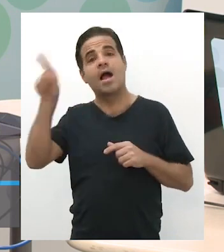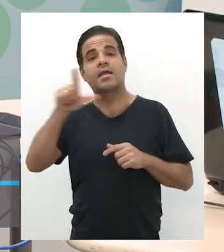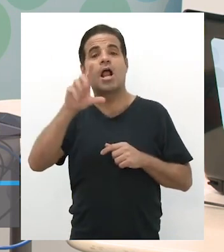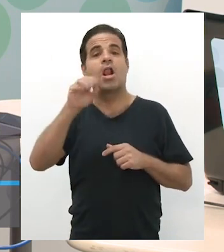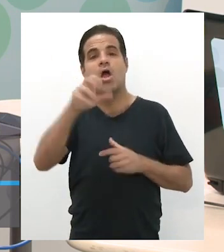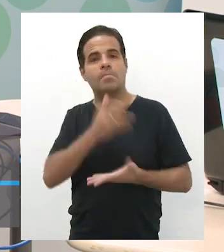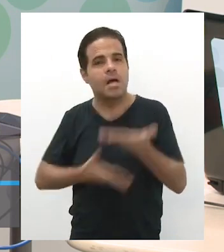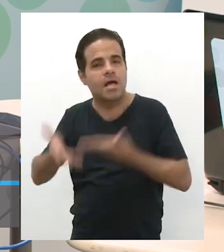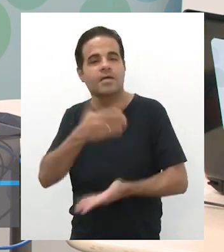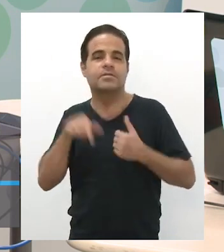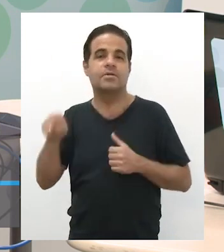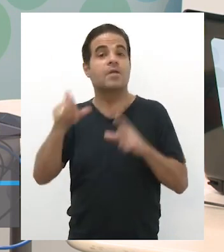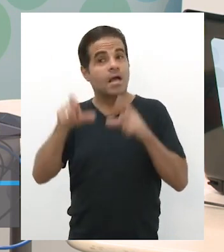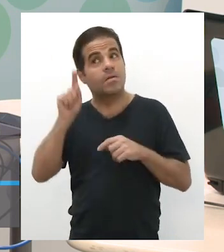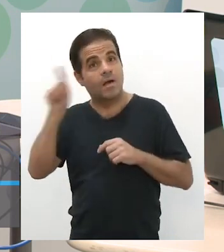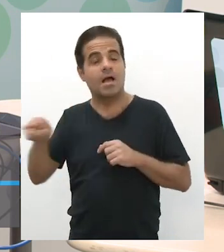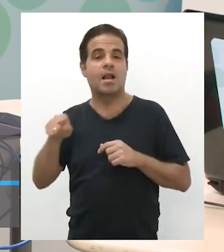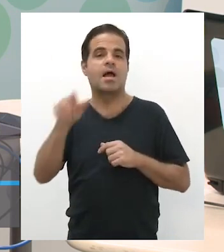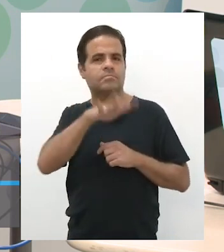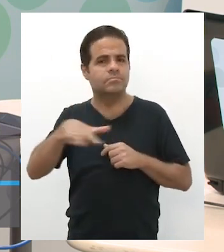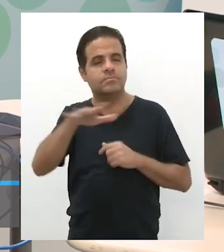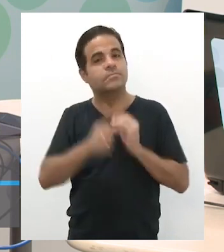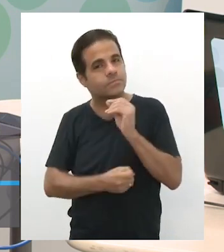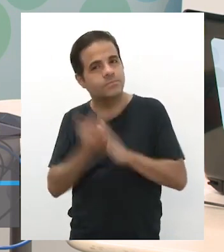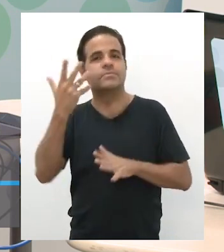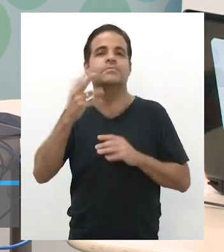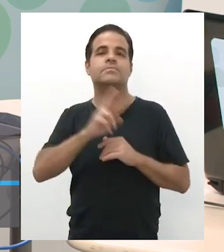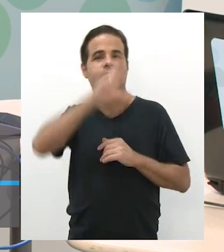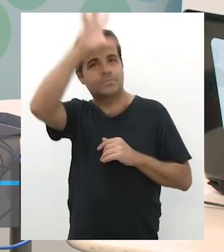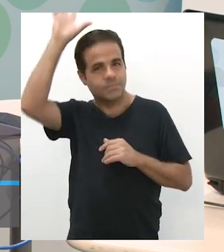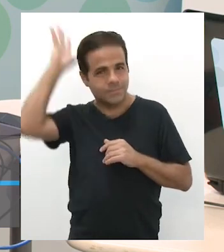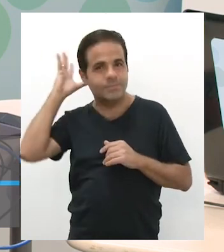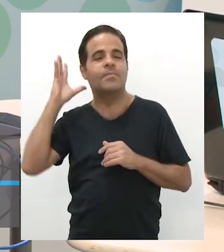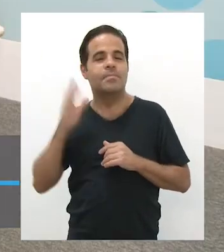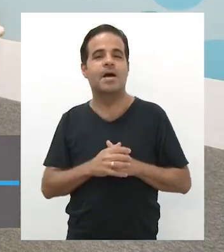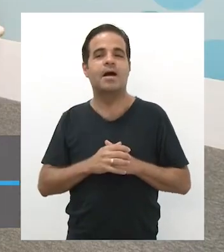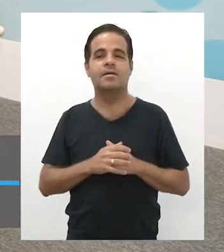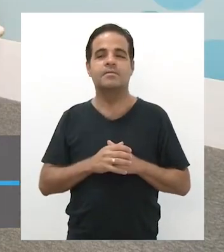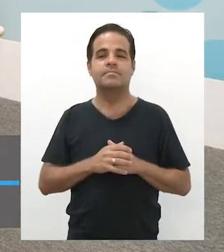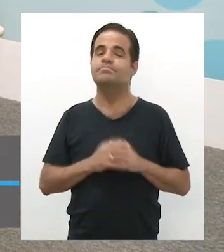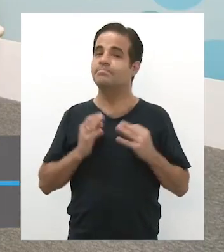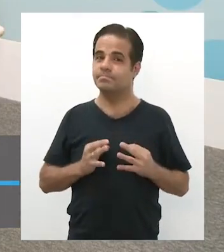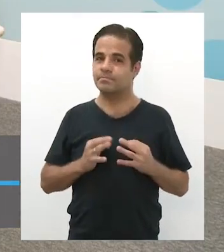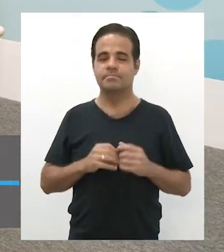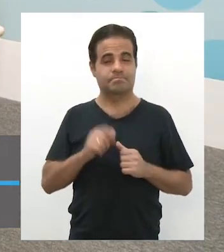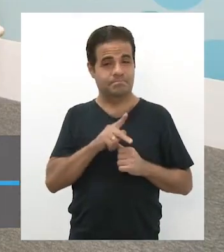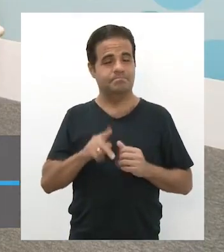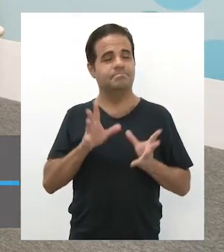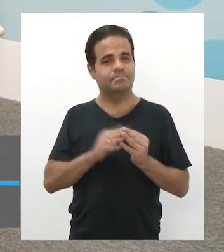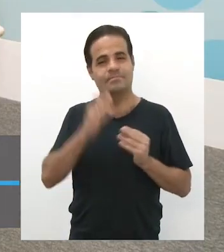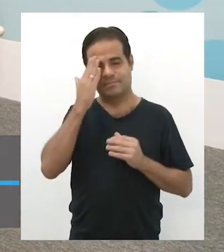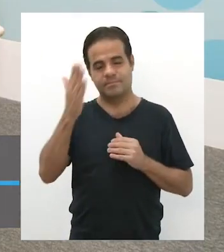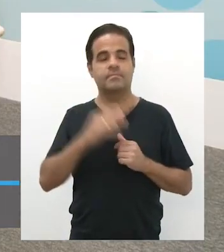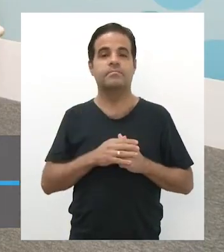resgatou. Então, naquela localização, Monte Palatino, é que surge Roma. Perfeito, muito obrigada, Pro.